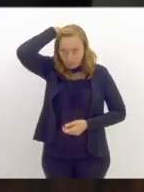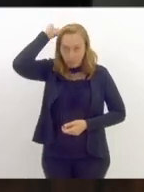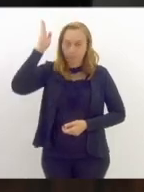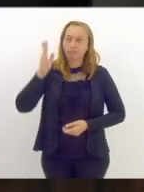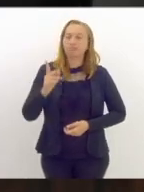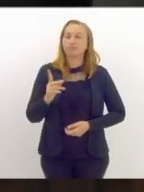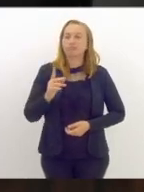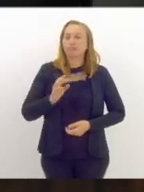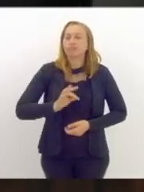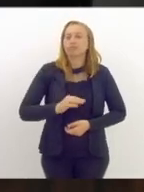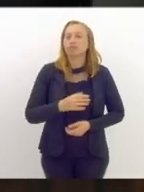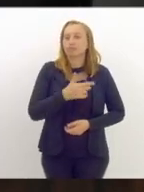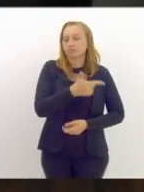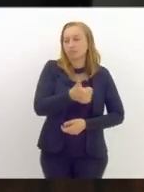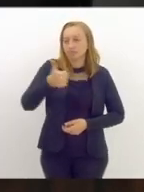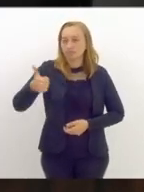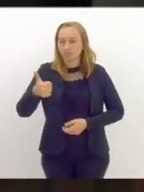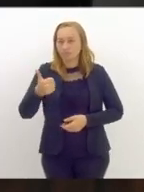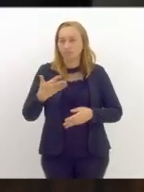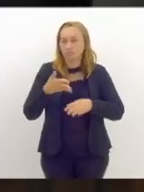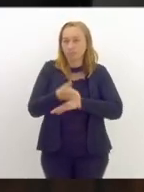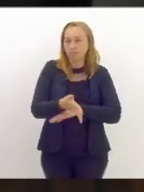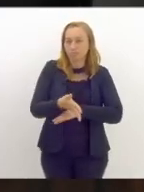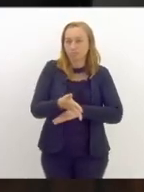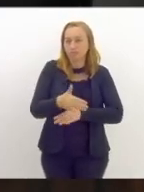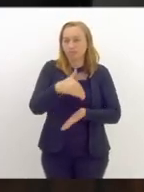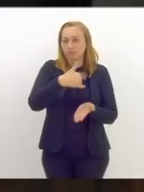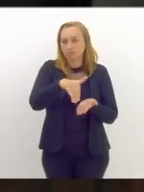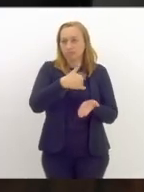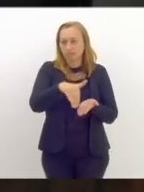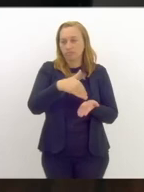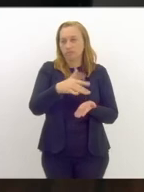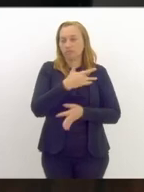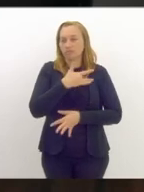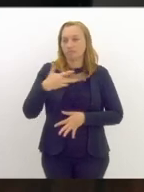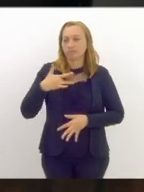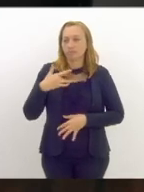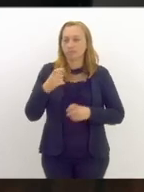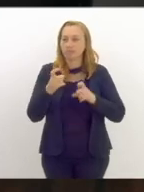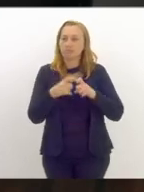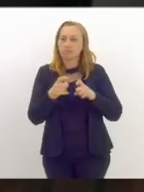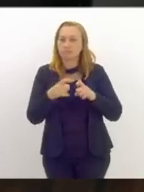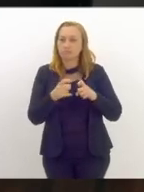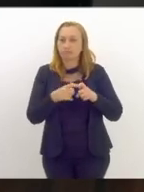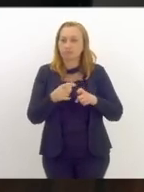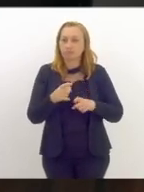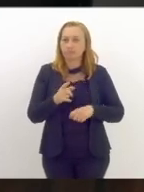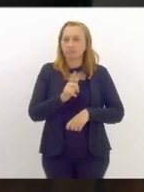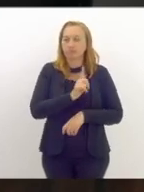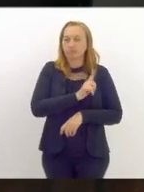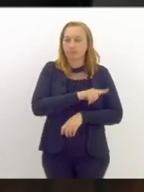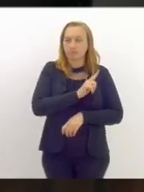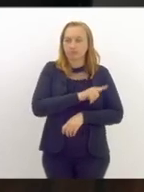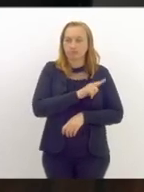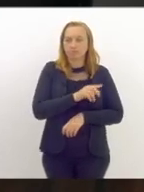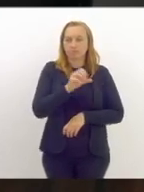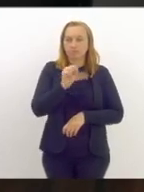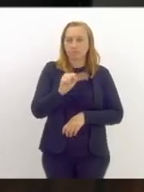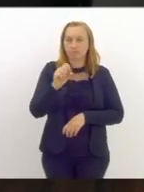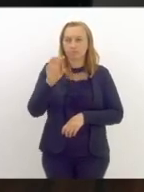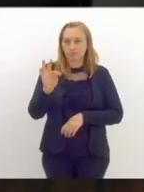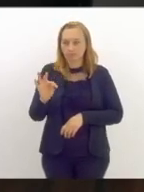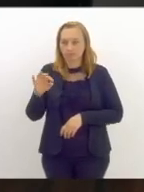Em 2001, ingressou na Secretaria de Estado de Saúde como médico na gerência do programa DST-AIDS